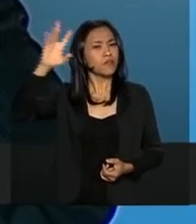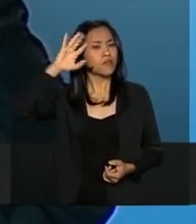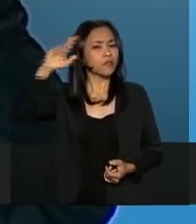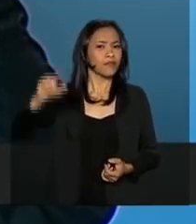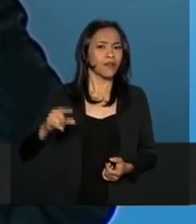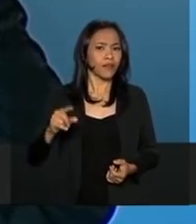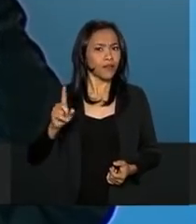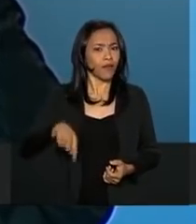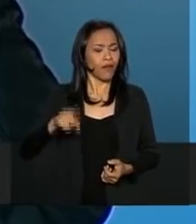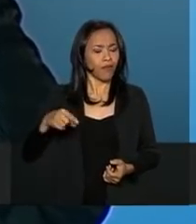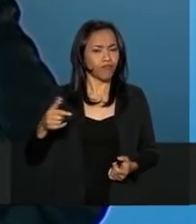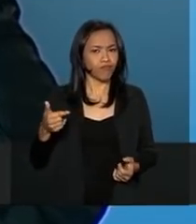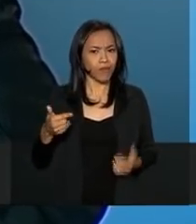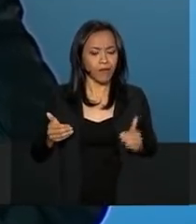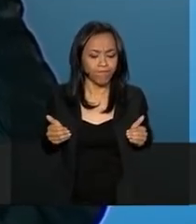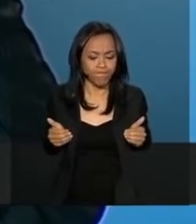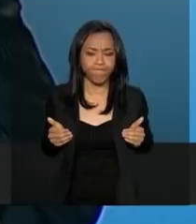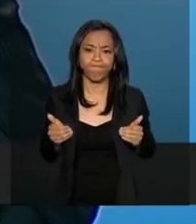um grande avanço